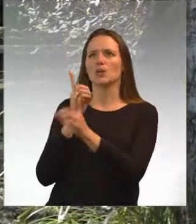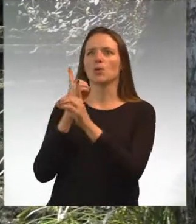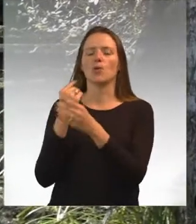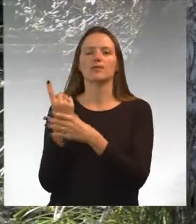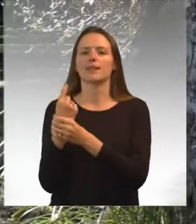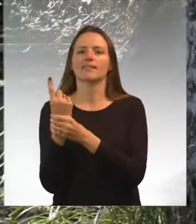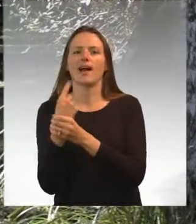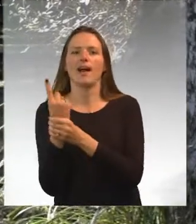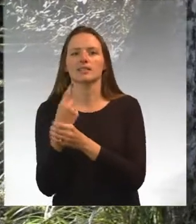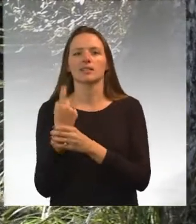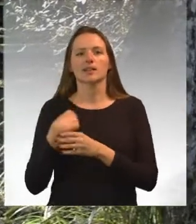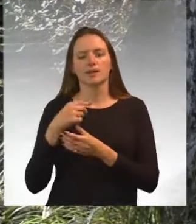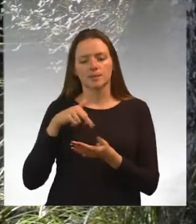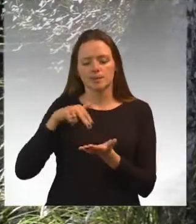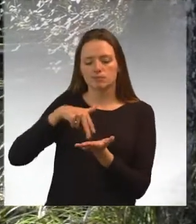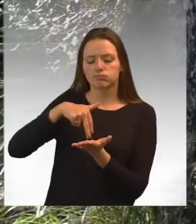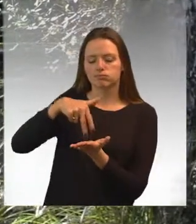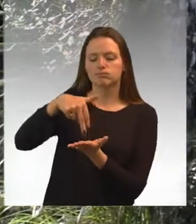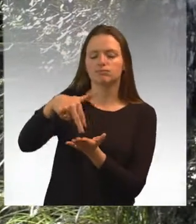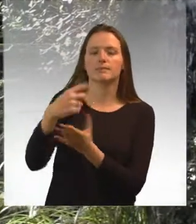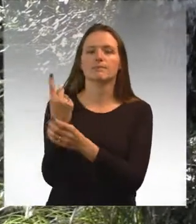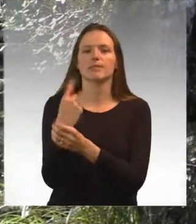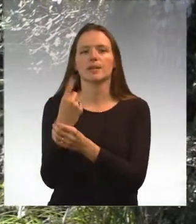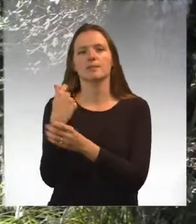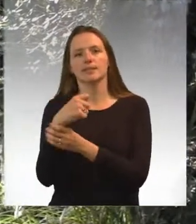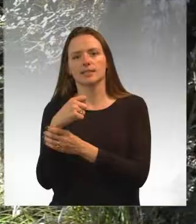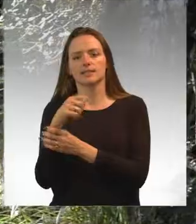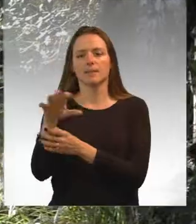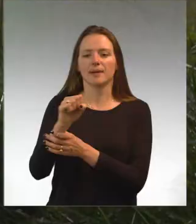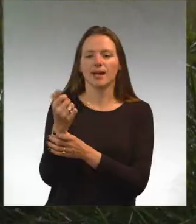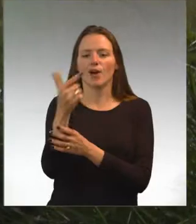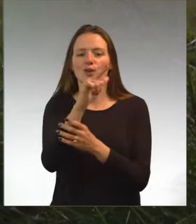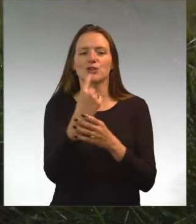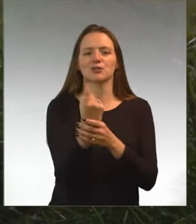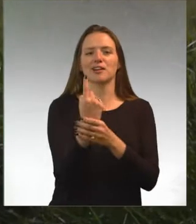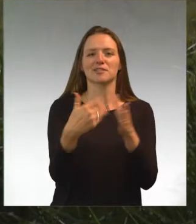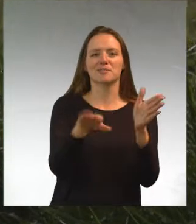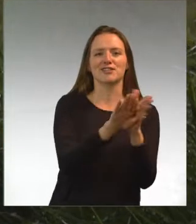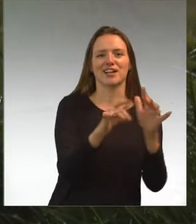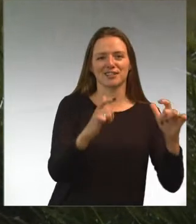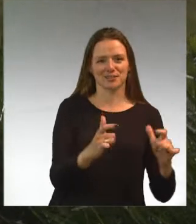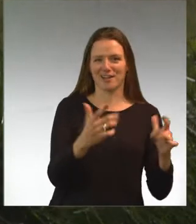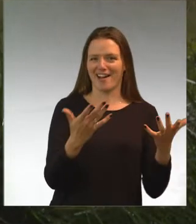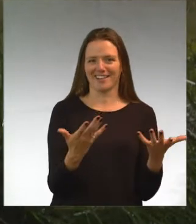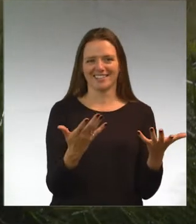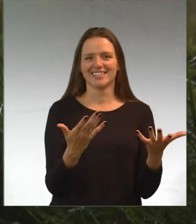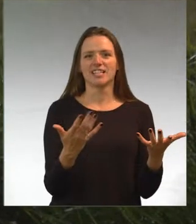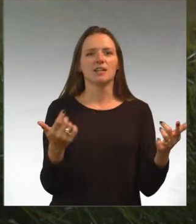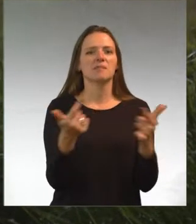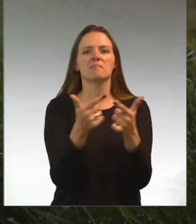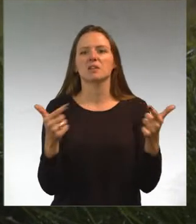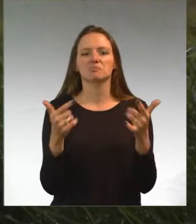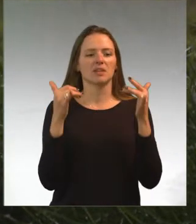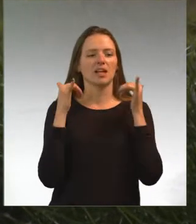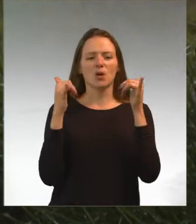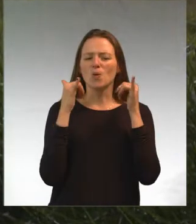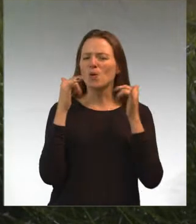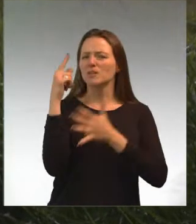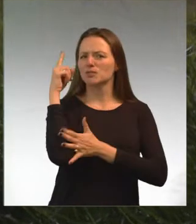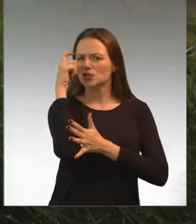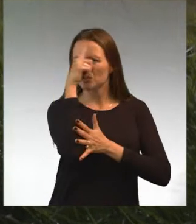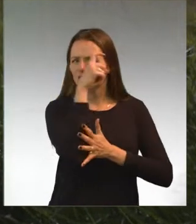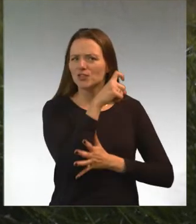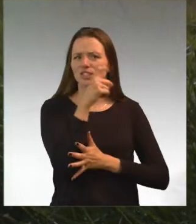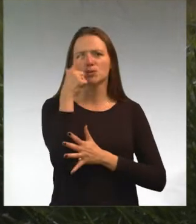passando, você tem que andar até o táxi, mas tem que pegar outro táxi para chegar lá. E não tem ônibus, é difícil andar